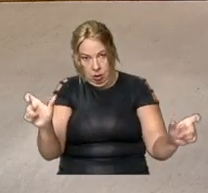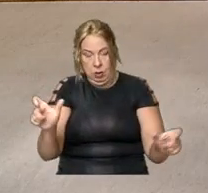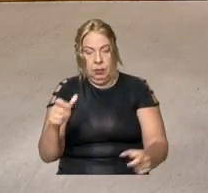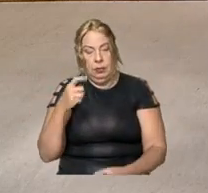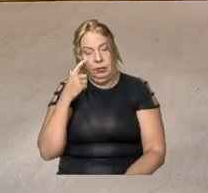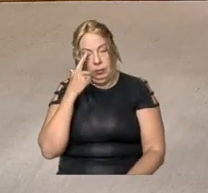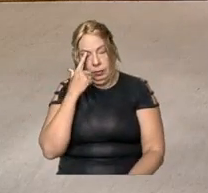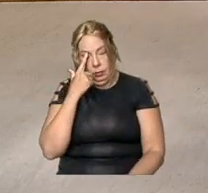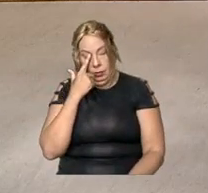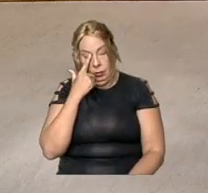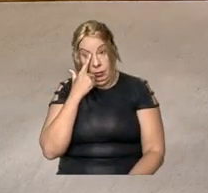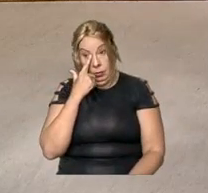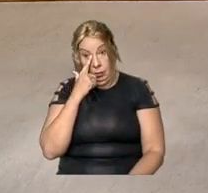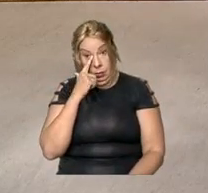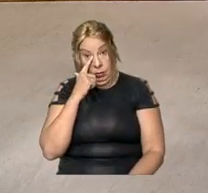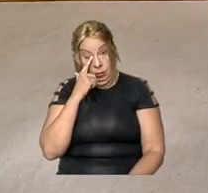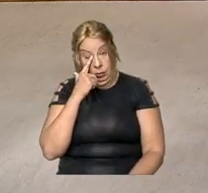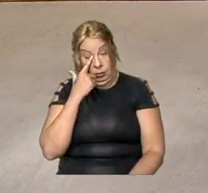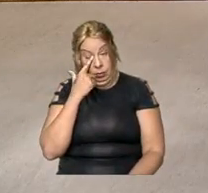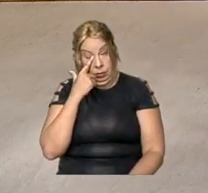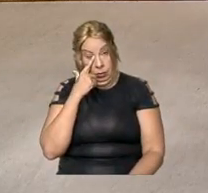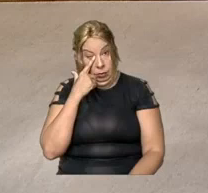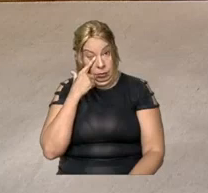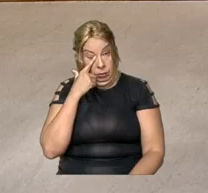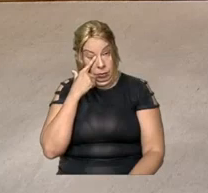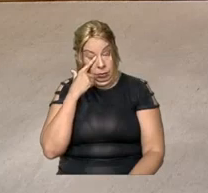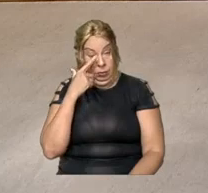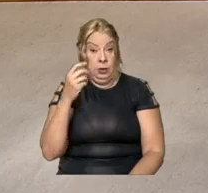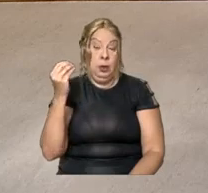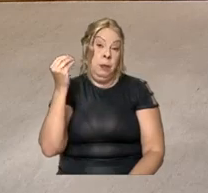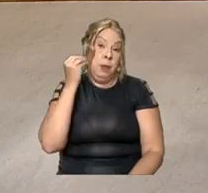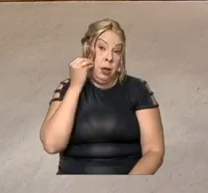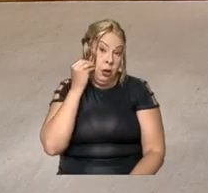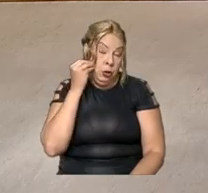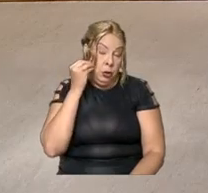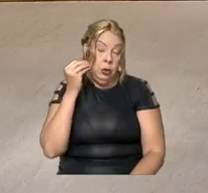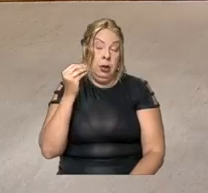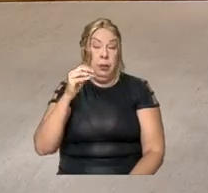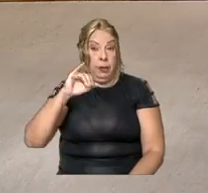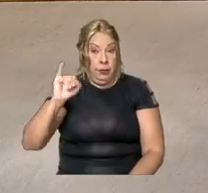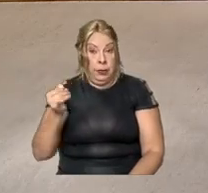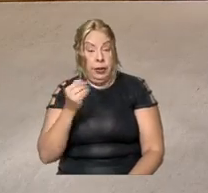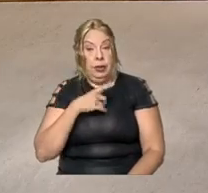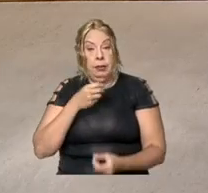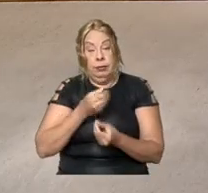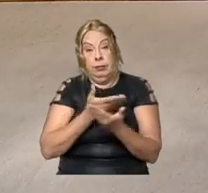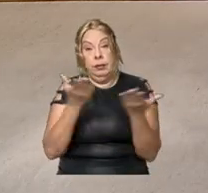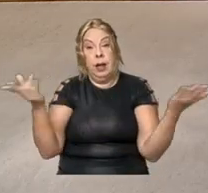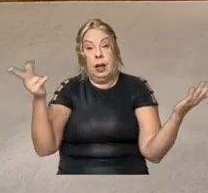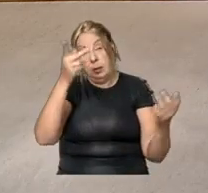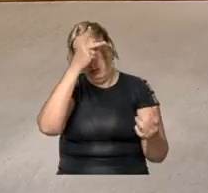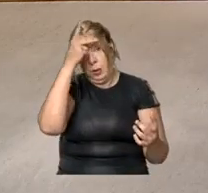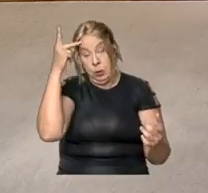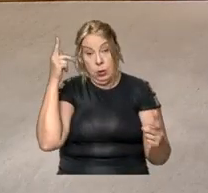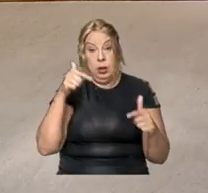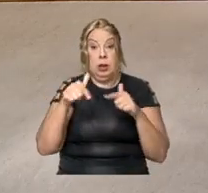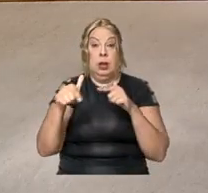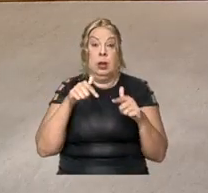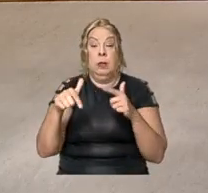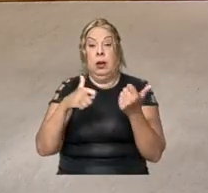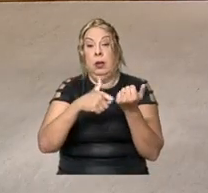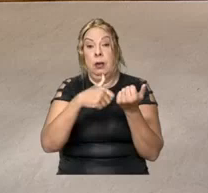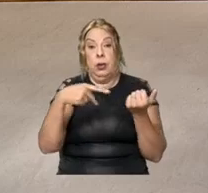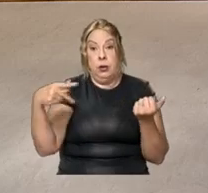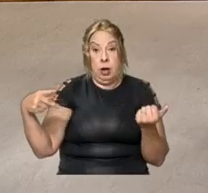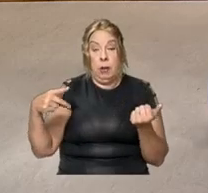loja. Aproveitando o beijo da Jaque, mandar beijo e muito carinho para os nossos promotores Caju Cap. Essa turma é sensacional. Um abração para